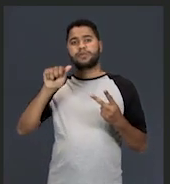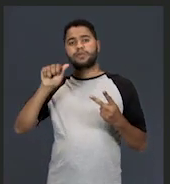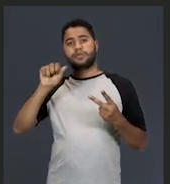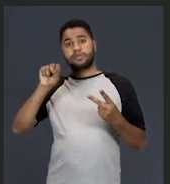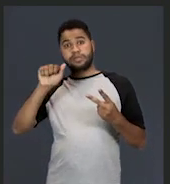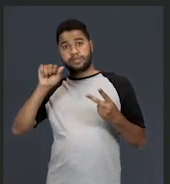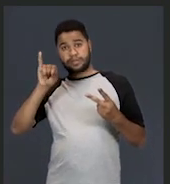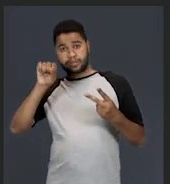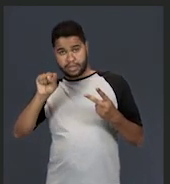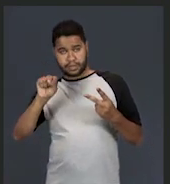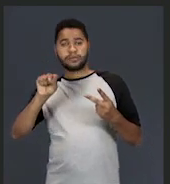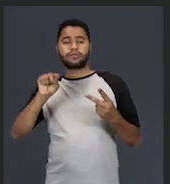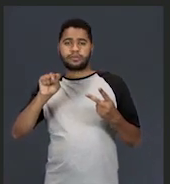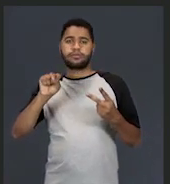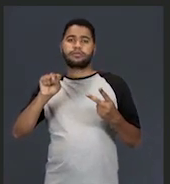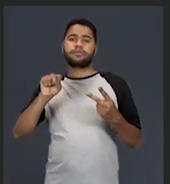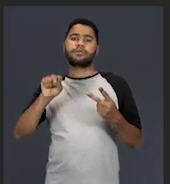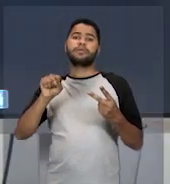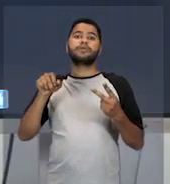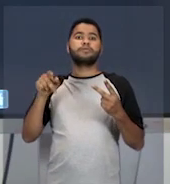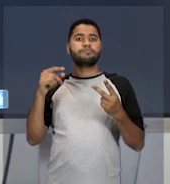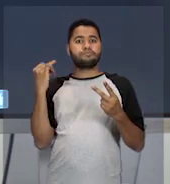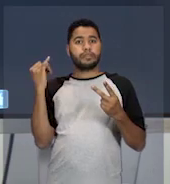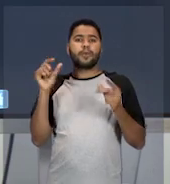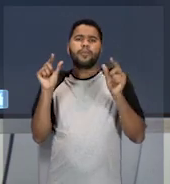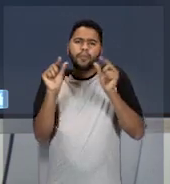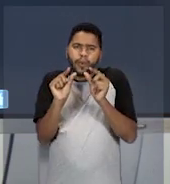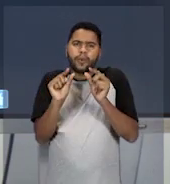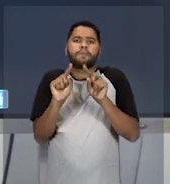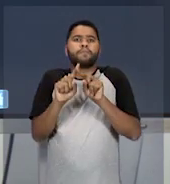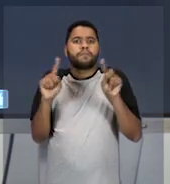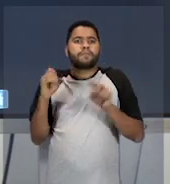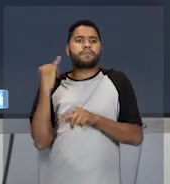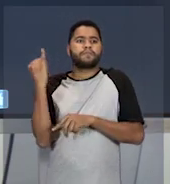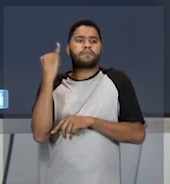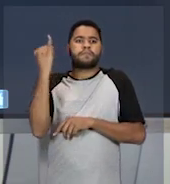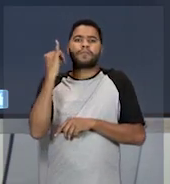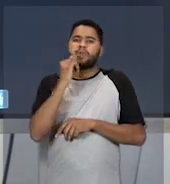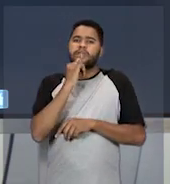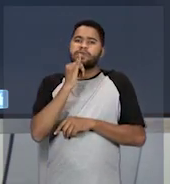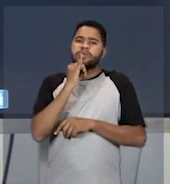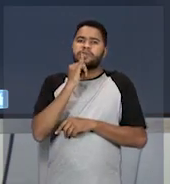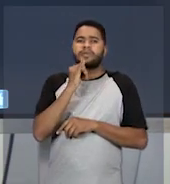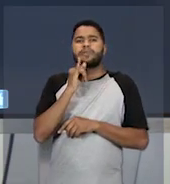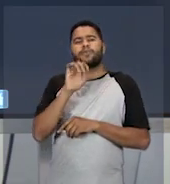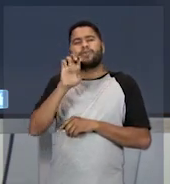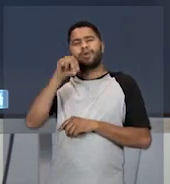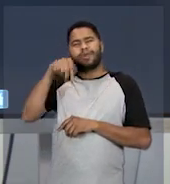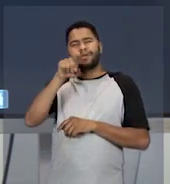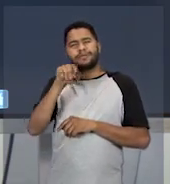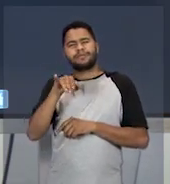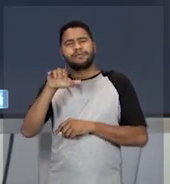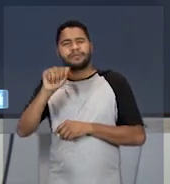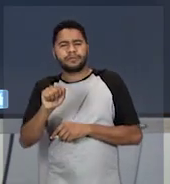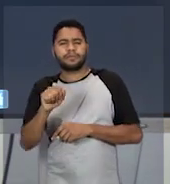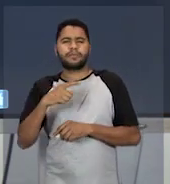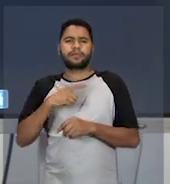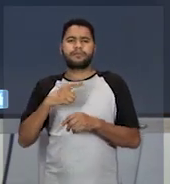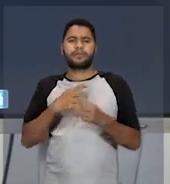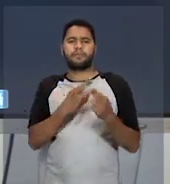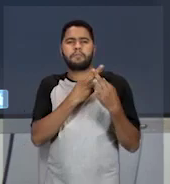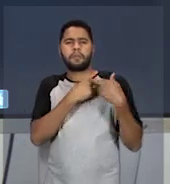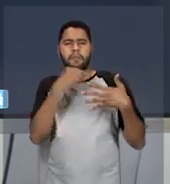pequena quantidade fazem papéis fundamentais, como coenzimas, depois eu vou explicar isso para vocês. Então, eles têm